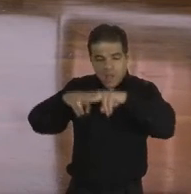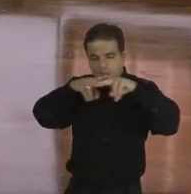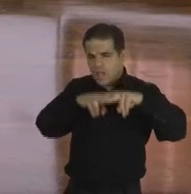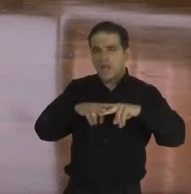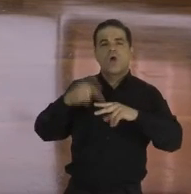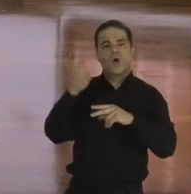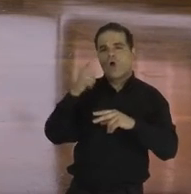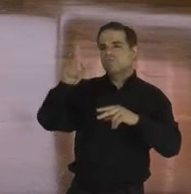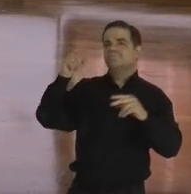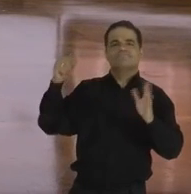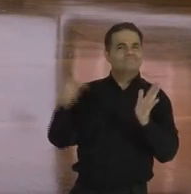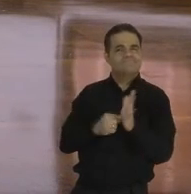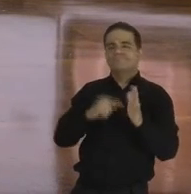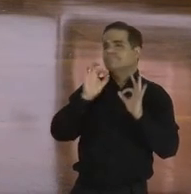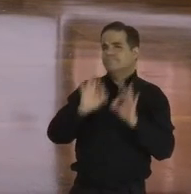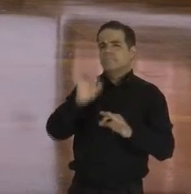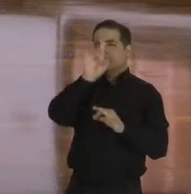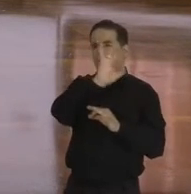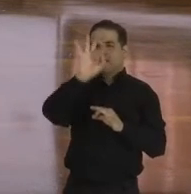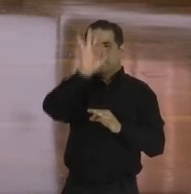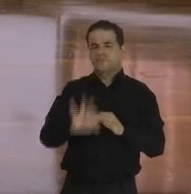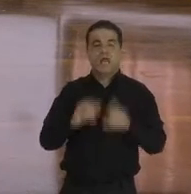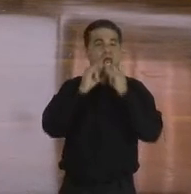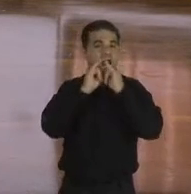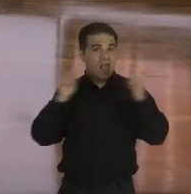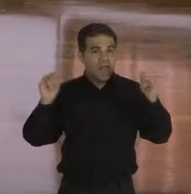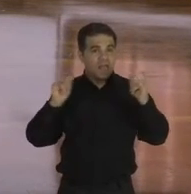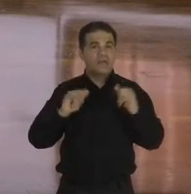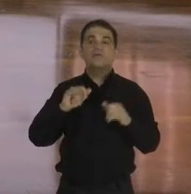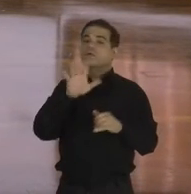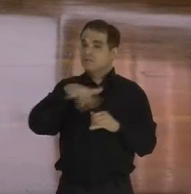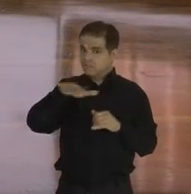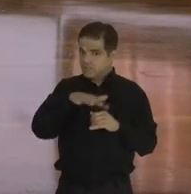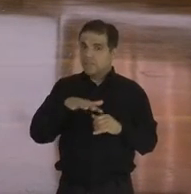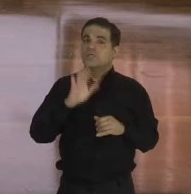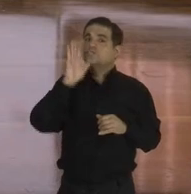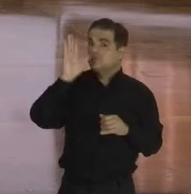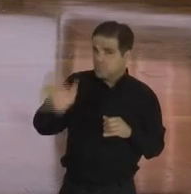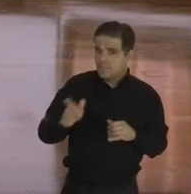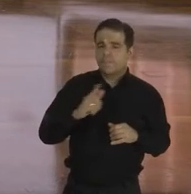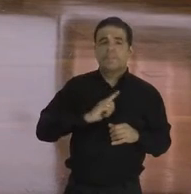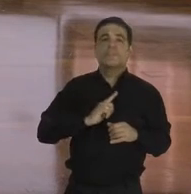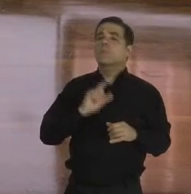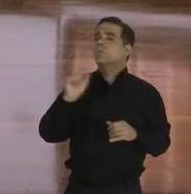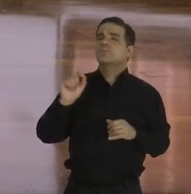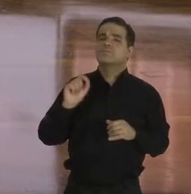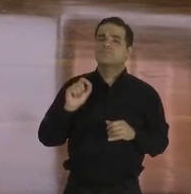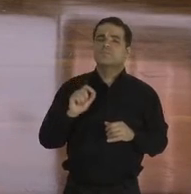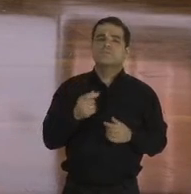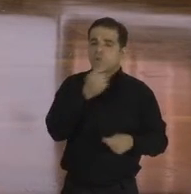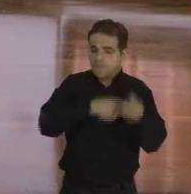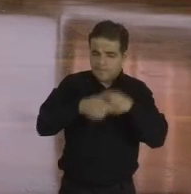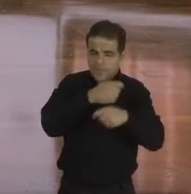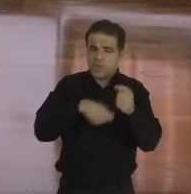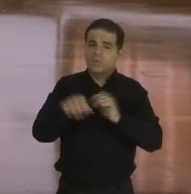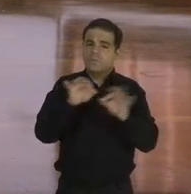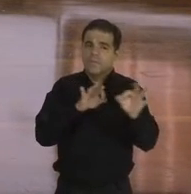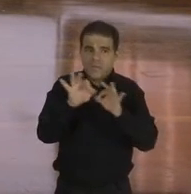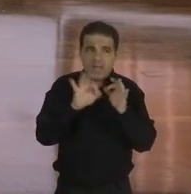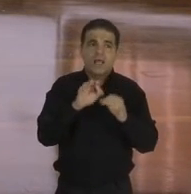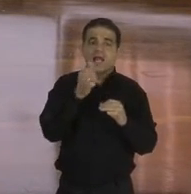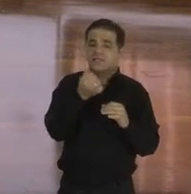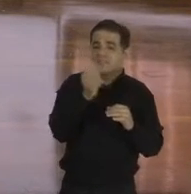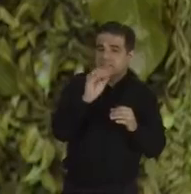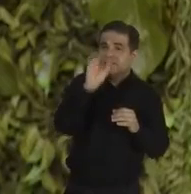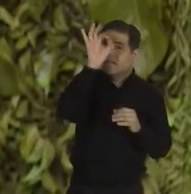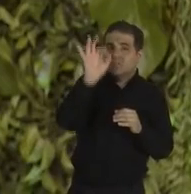grande diferencial por se tratar de um veículo sem por cento elétrico Win Xperia LG anp tem uma economia no plano de revisões de